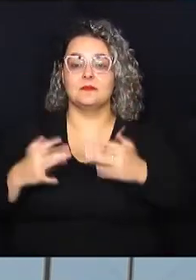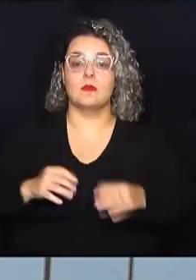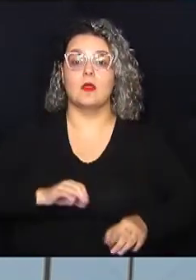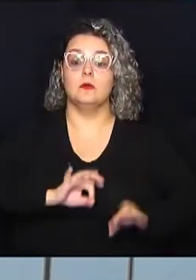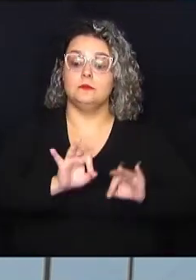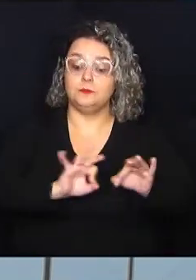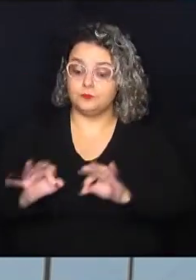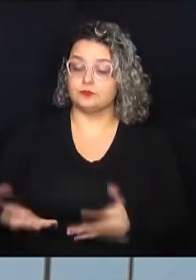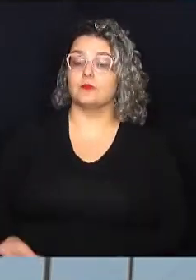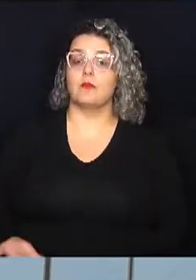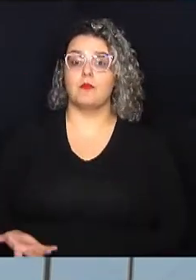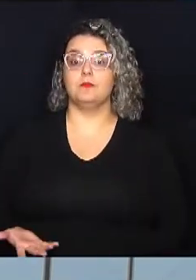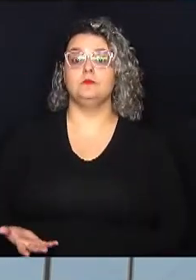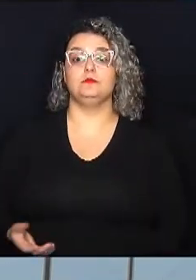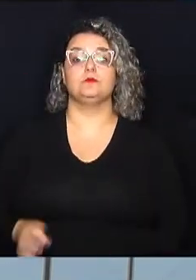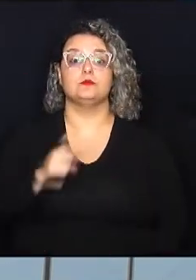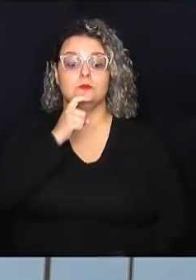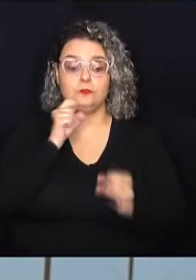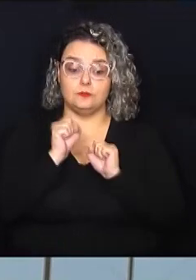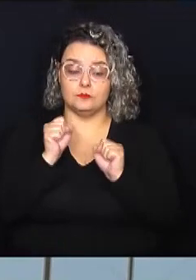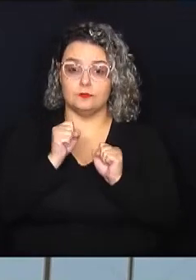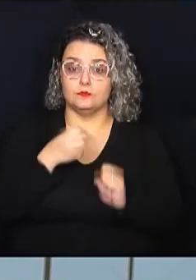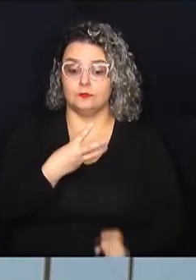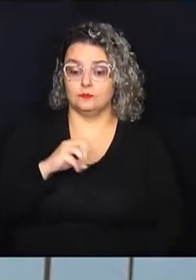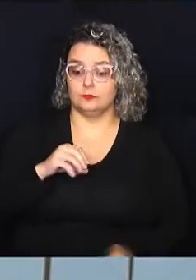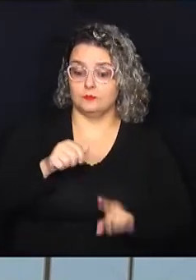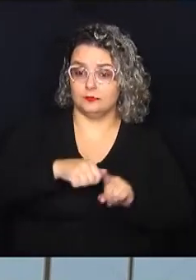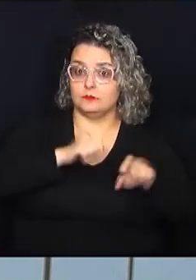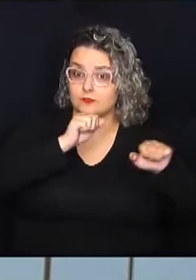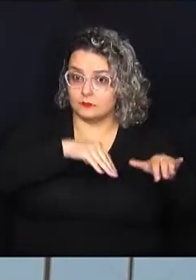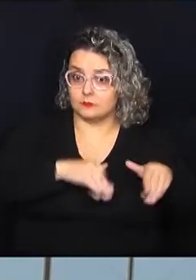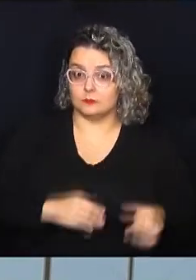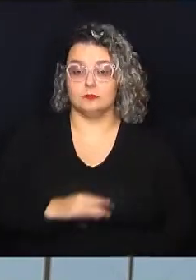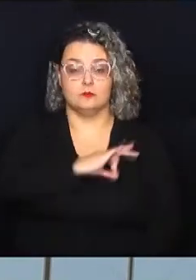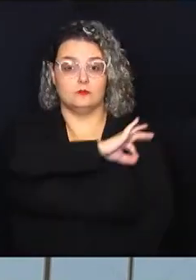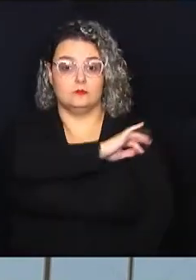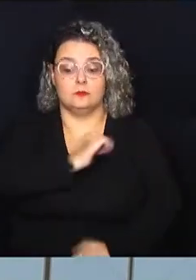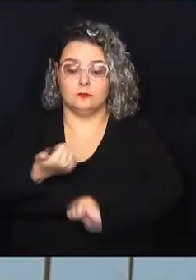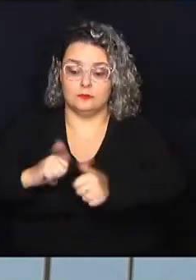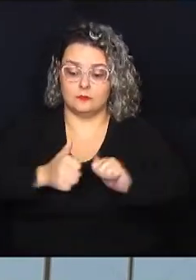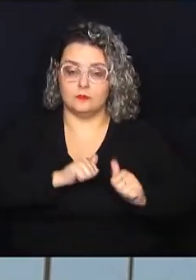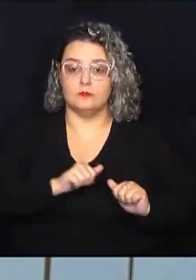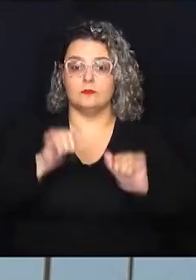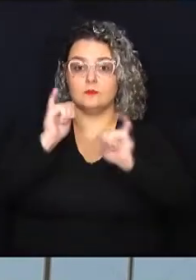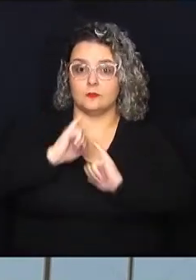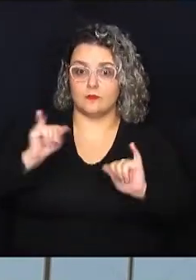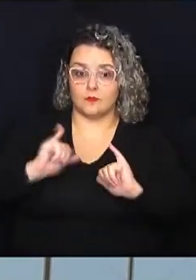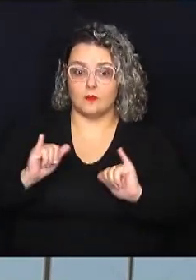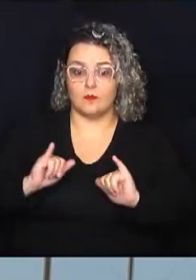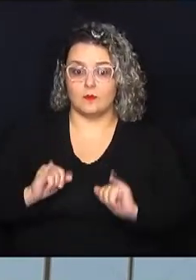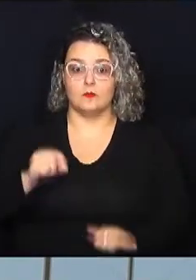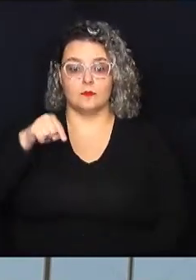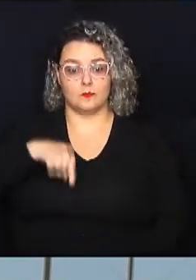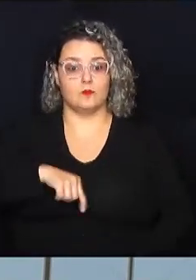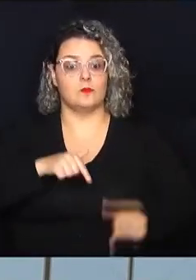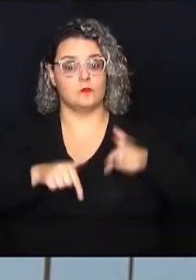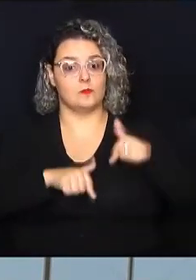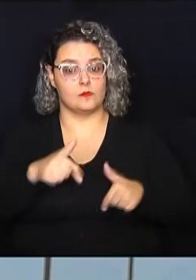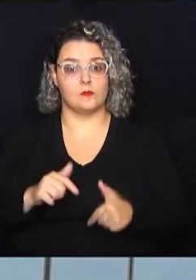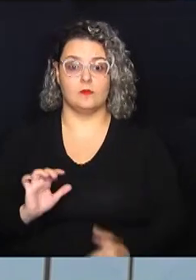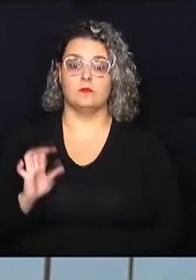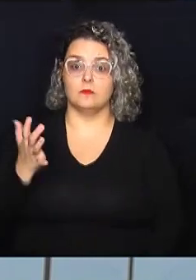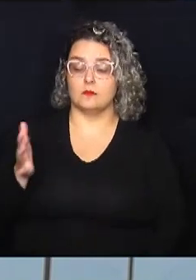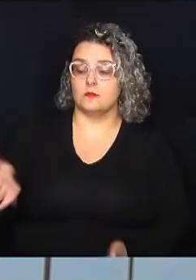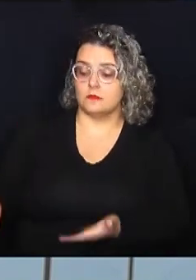30 de setembro e a prefeitura divulgou um balanço dessa operação olha essa operação acontece para